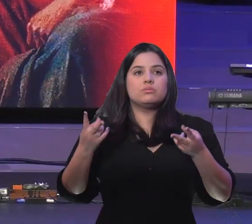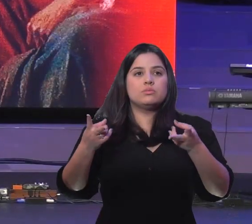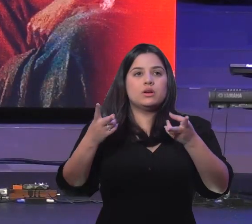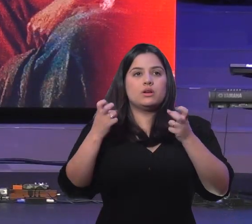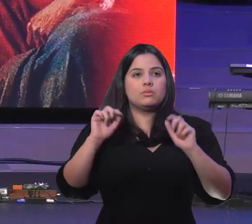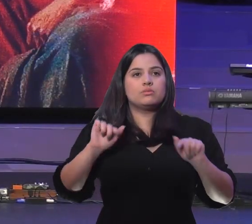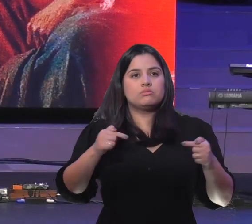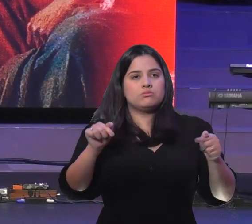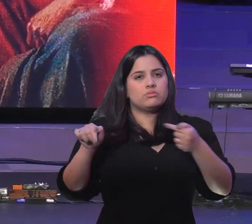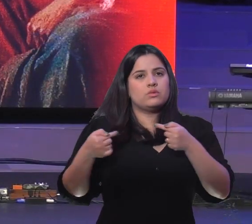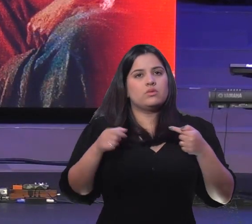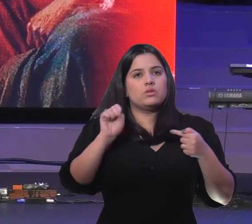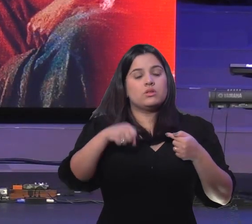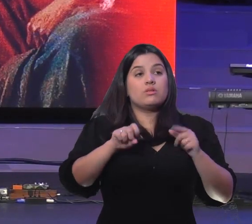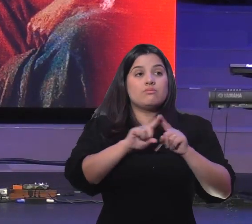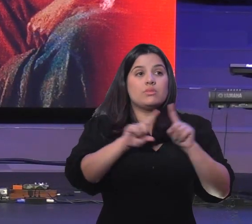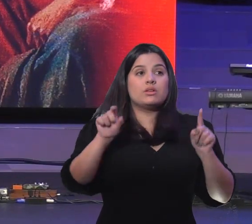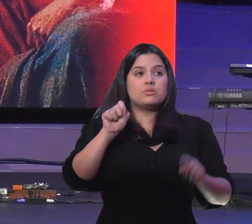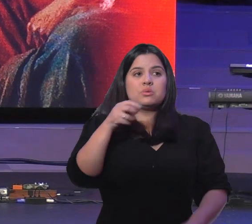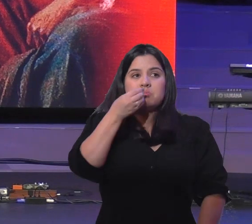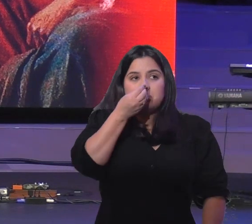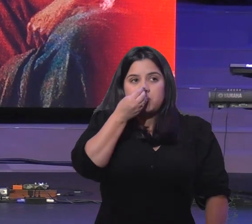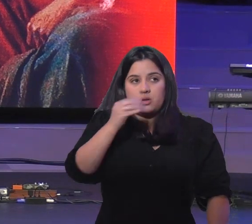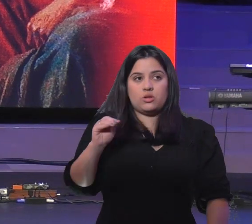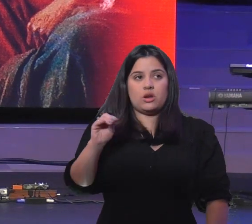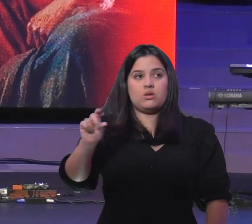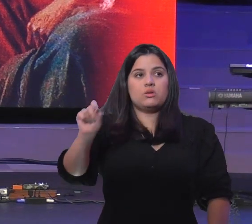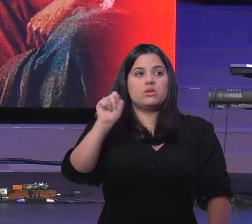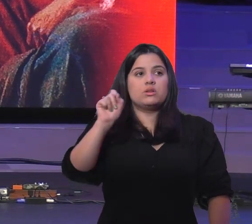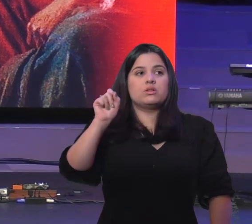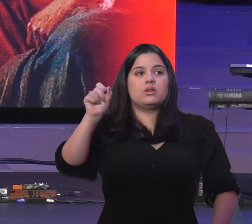eles ignoraram quem estava com eles, quem estava